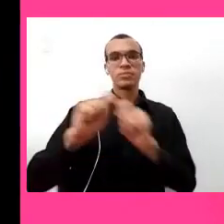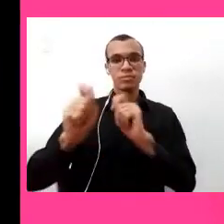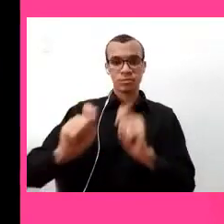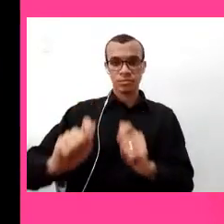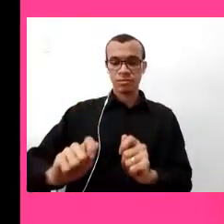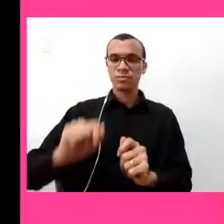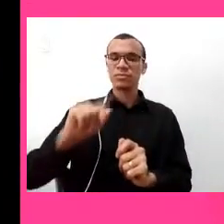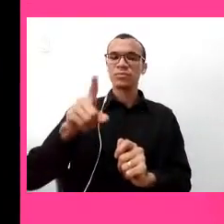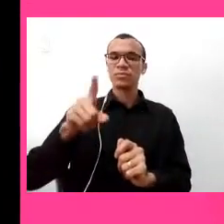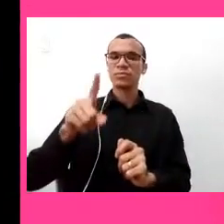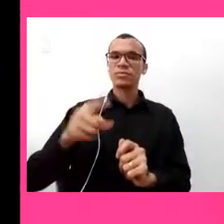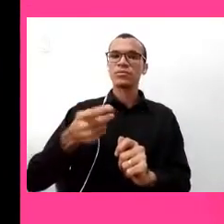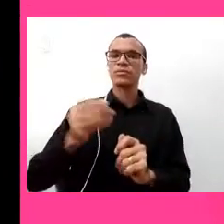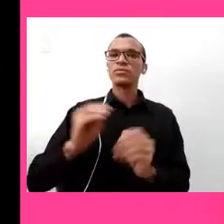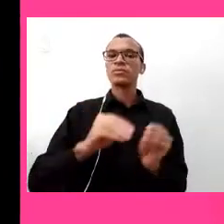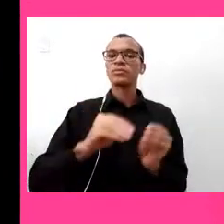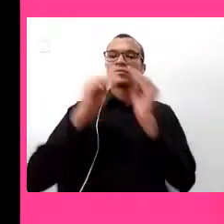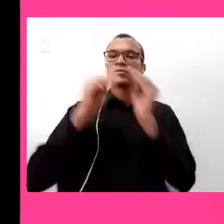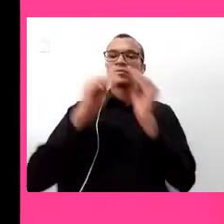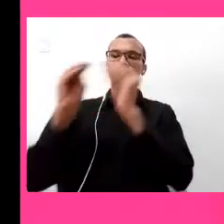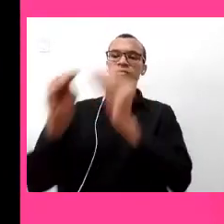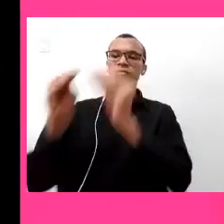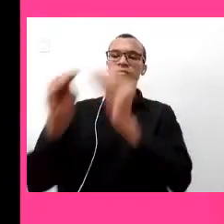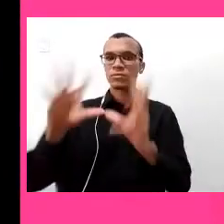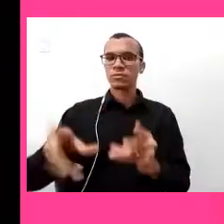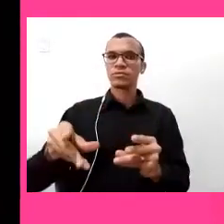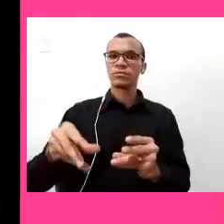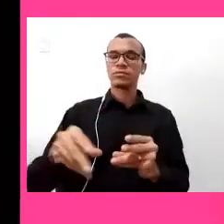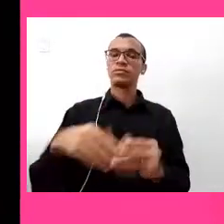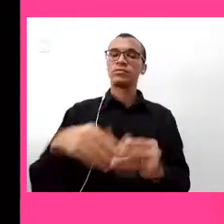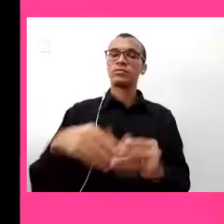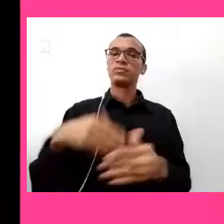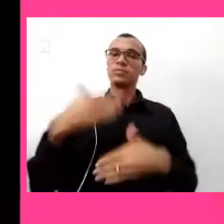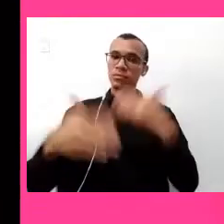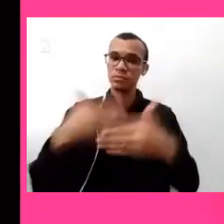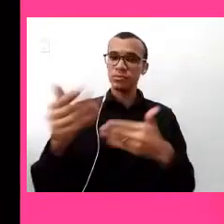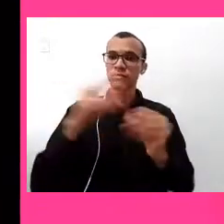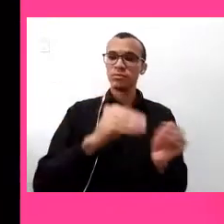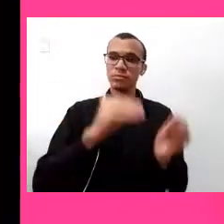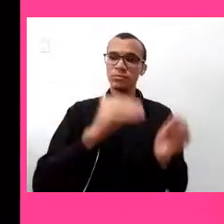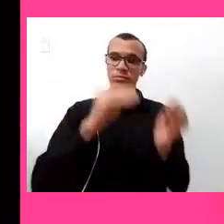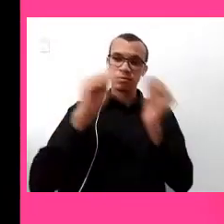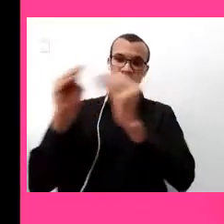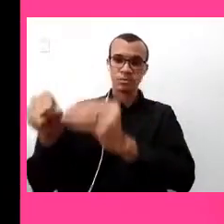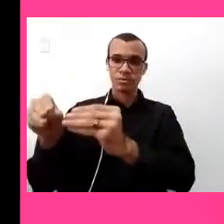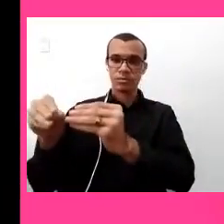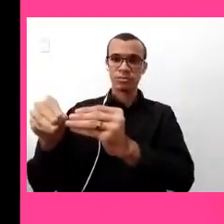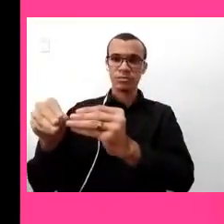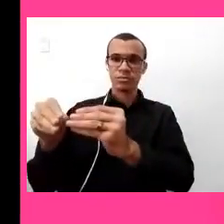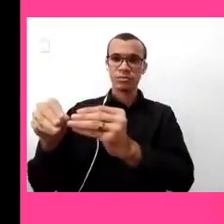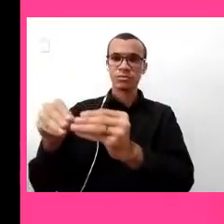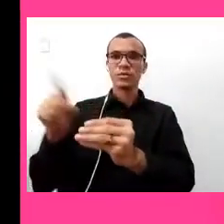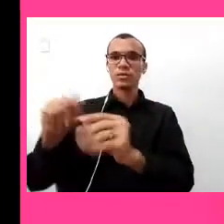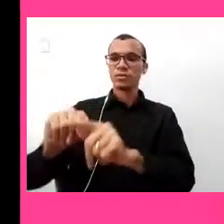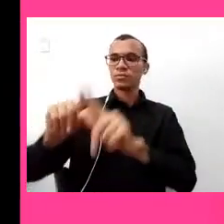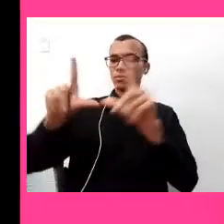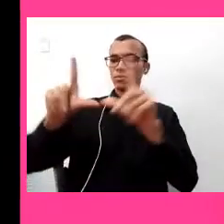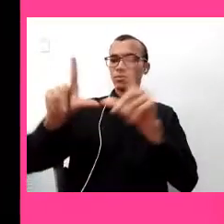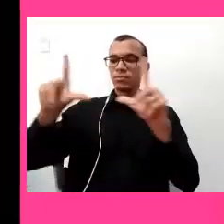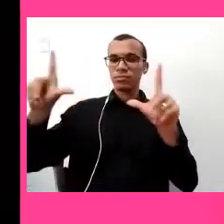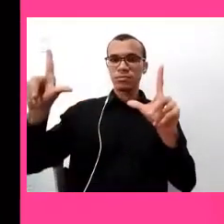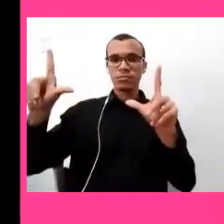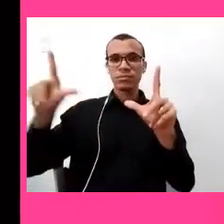você importa o objeto. E aí, quando você importa, ele abre o objeto